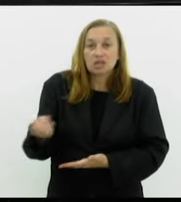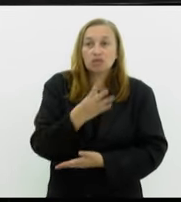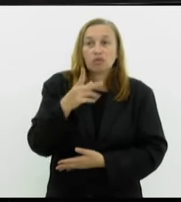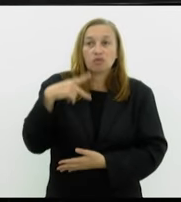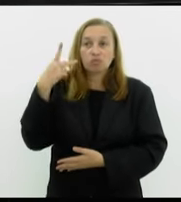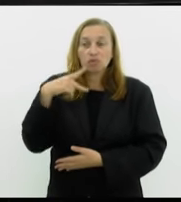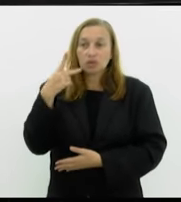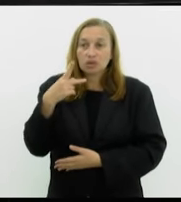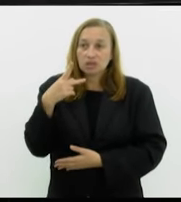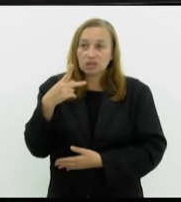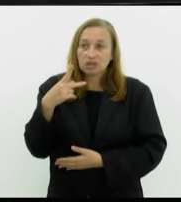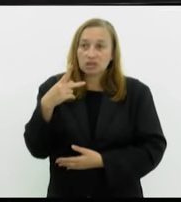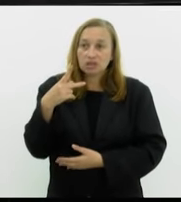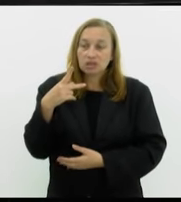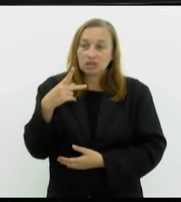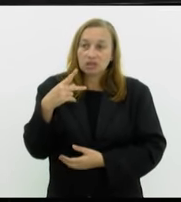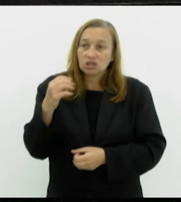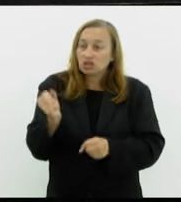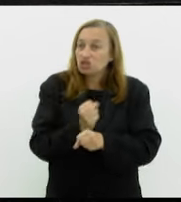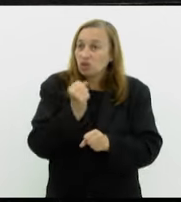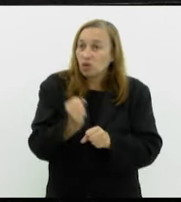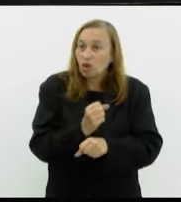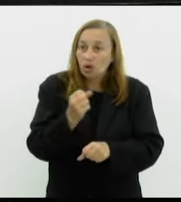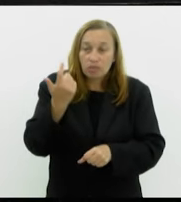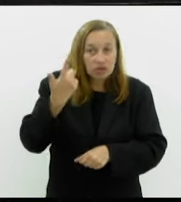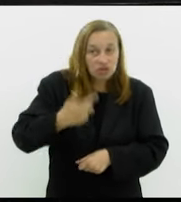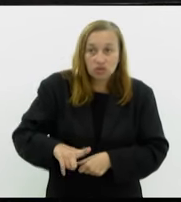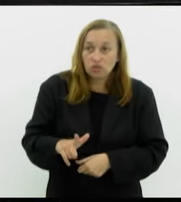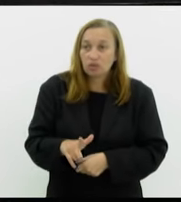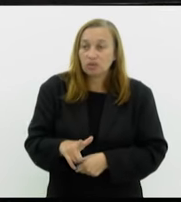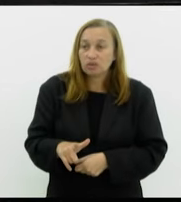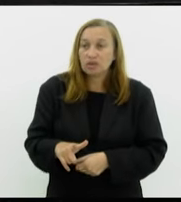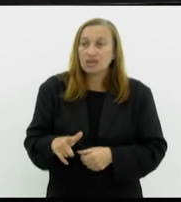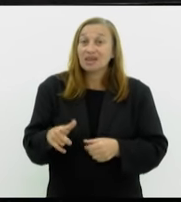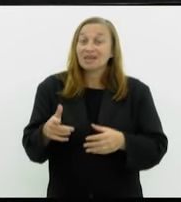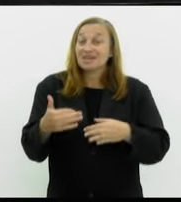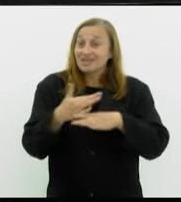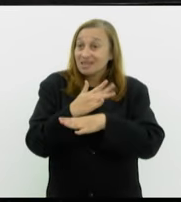de reconstrução. Cidades vão ter que ser redesenhadas,